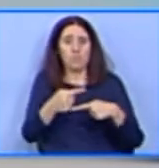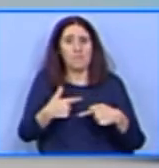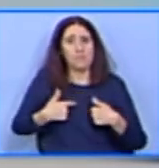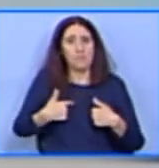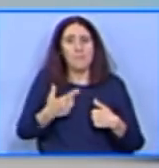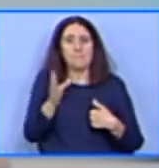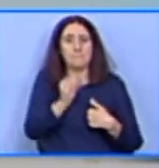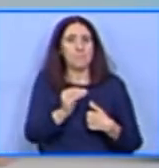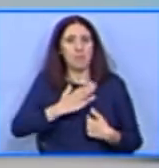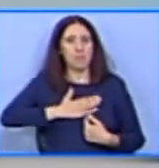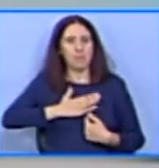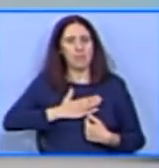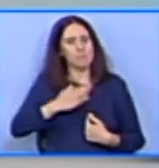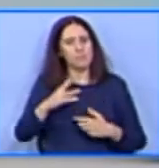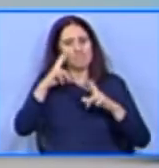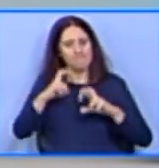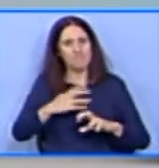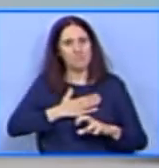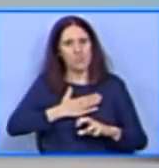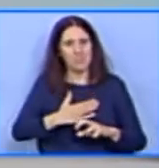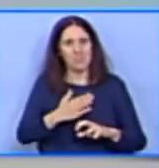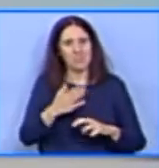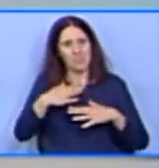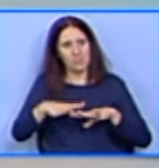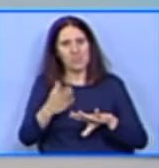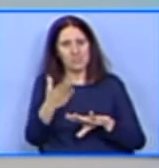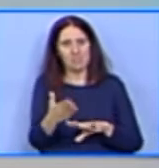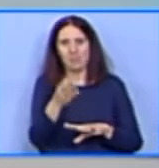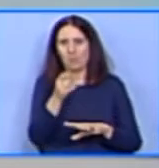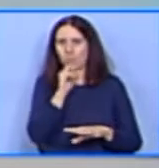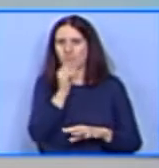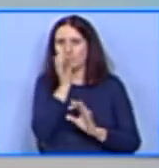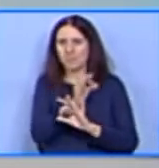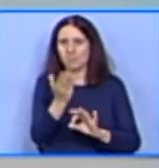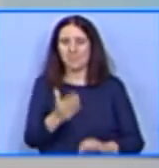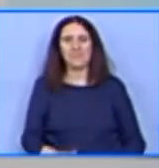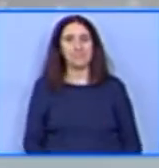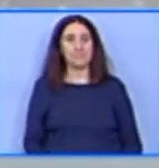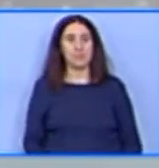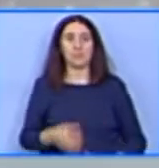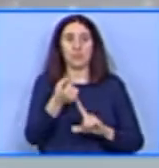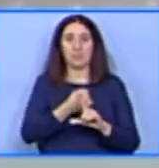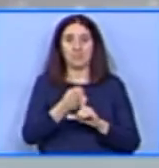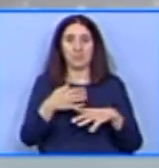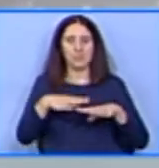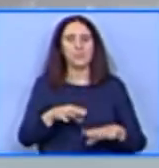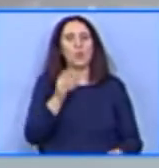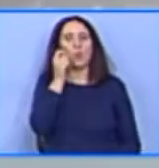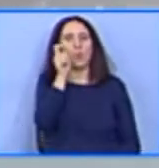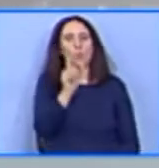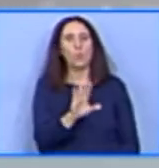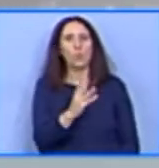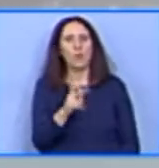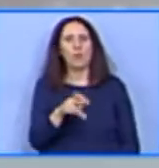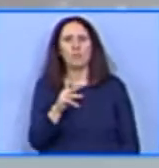ir mais longe. Mas é preciso redescobrir esta vontade. E as férias seriam uma belíssima oportunidade para isso. Para férias com Ambrósio. O ler nas